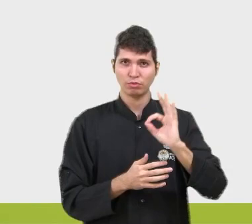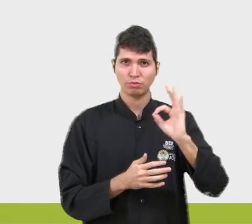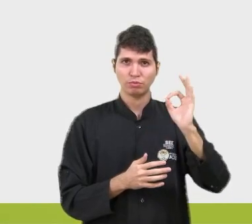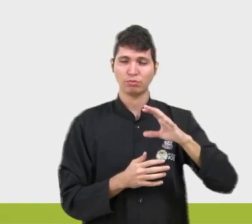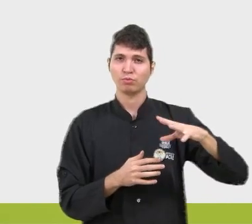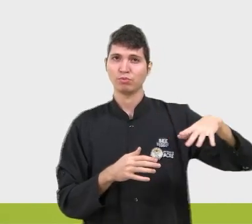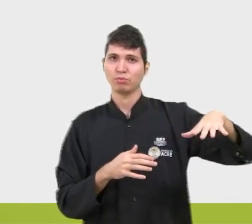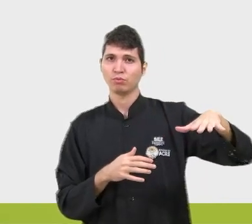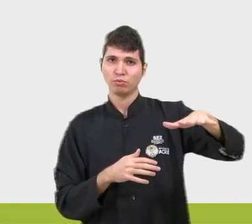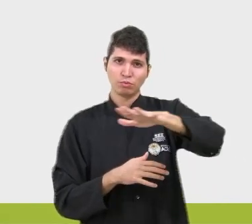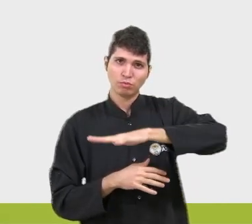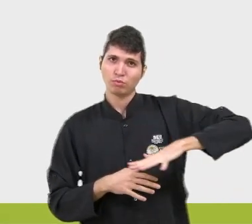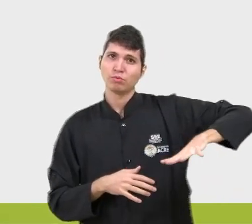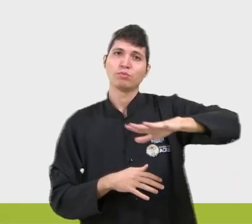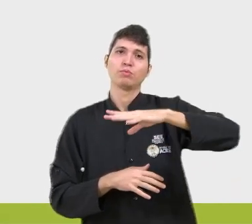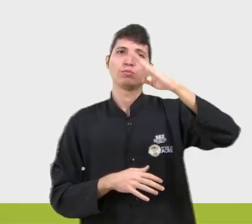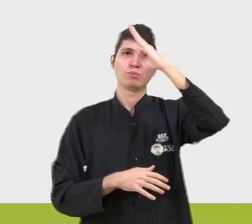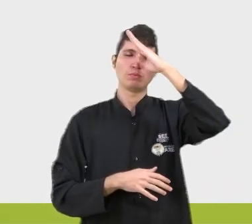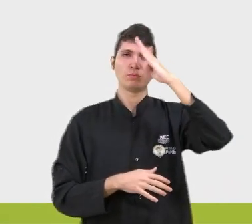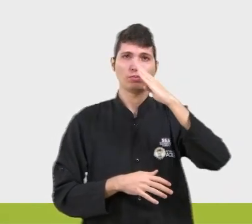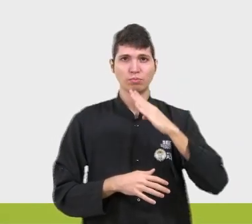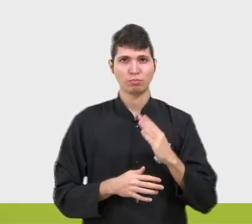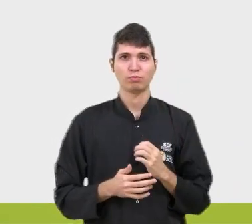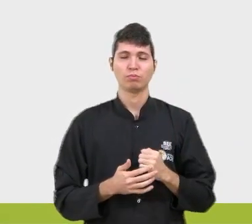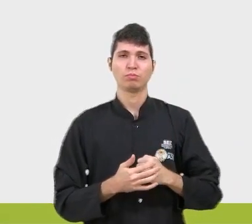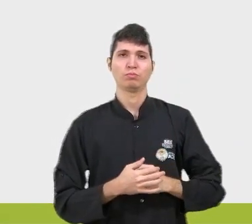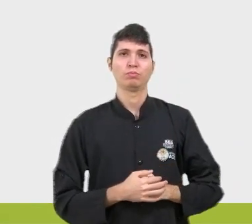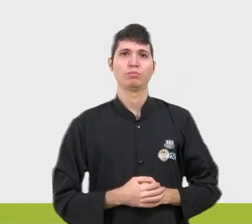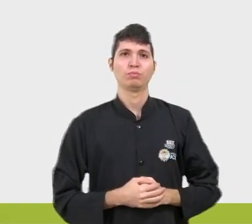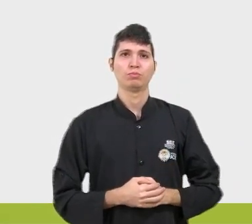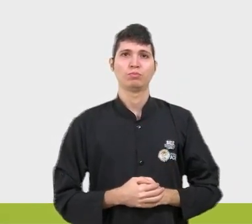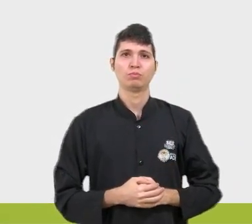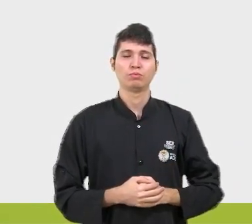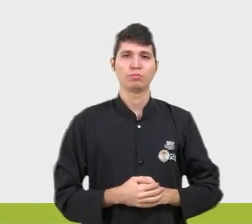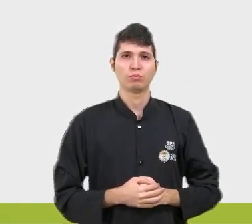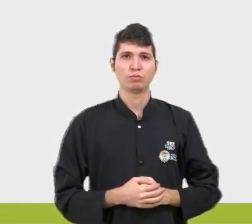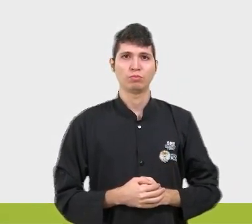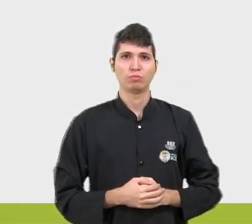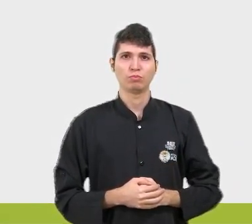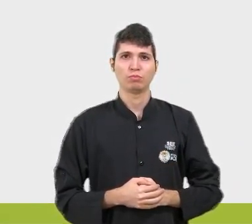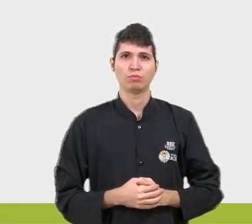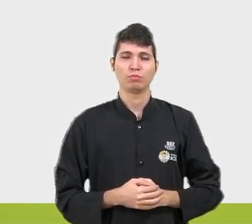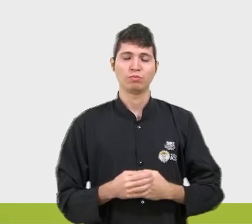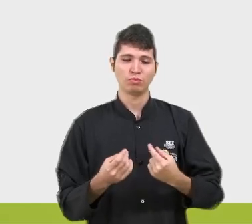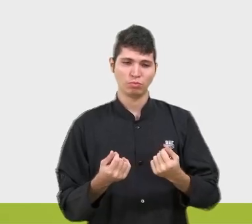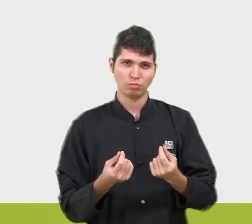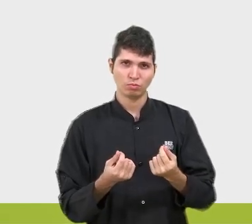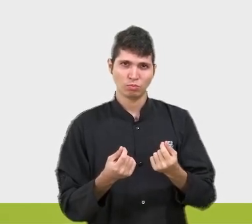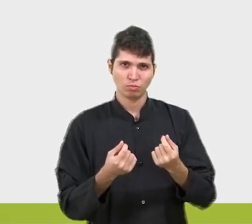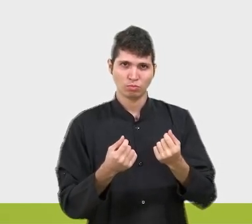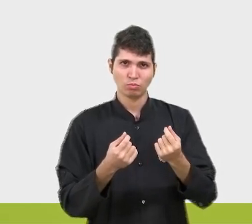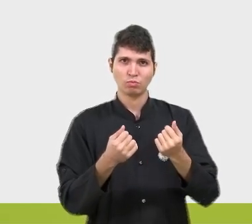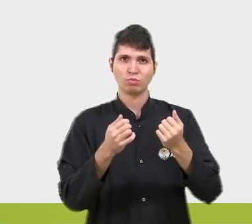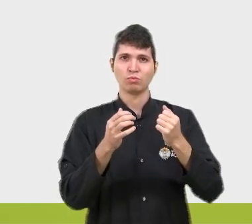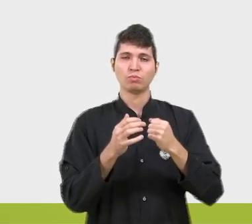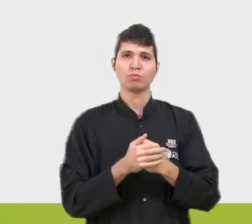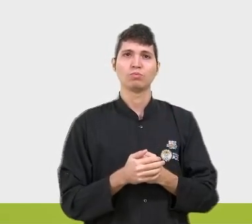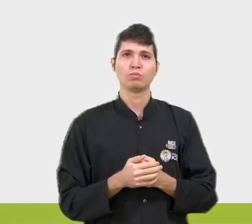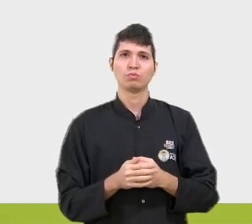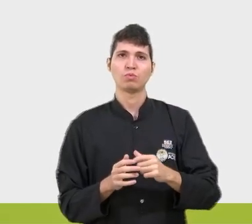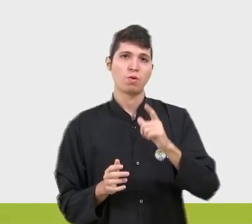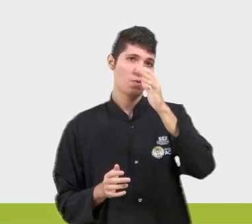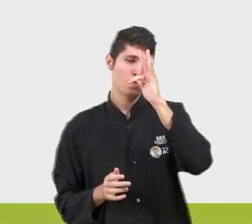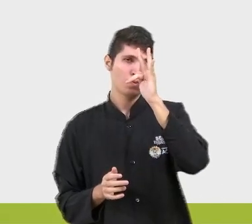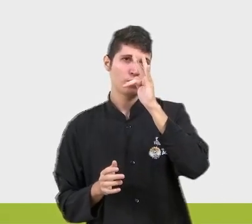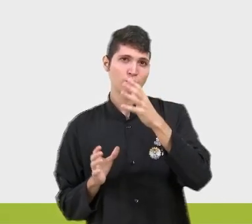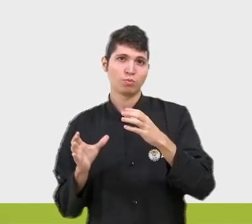contrastes naturais e socioeconômicos. Atividades econômicas desenvolvidas, extrativismo vegetal, agricultura